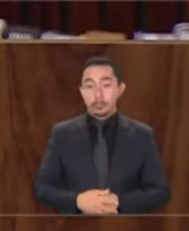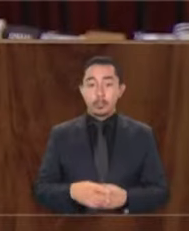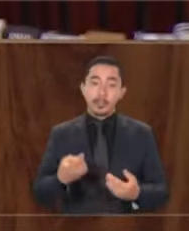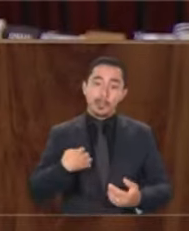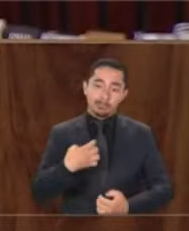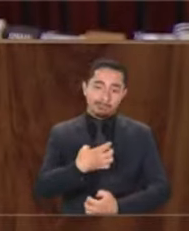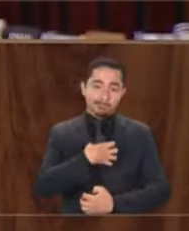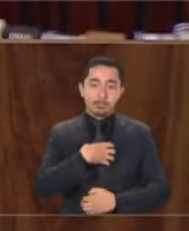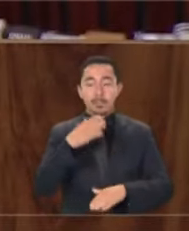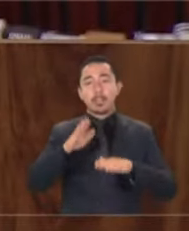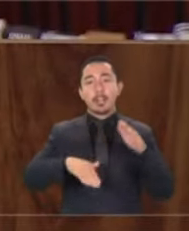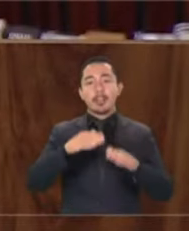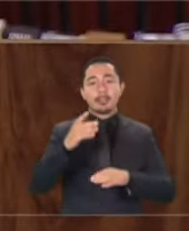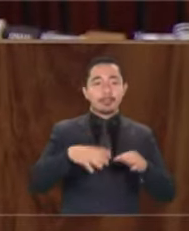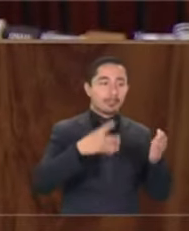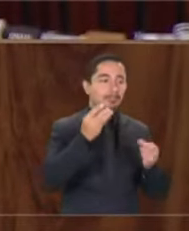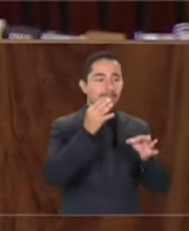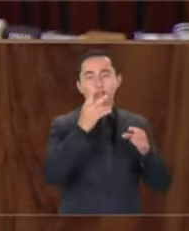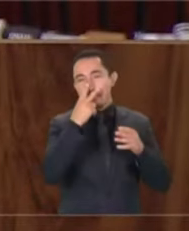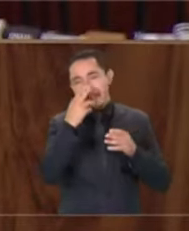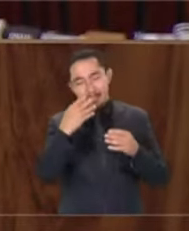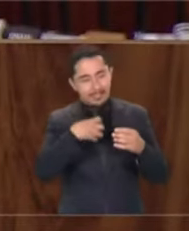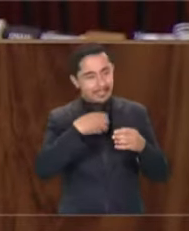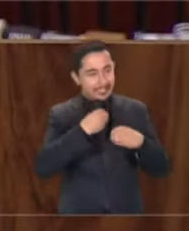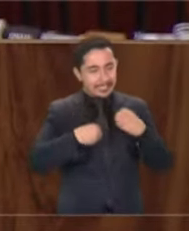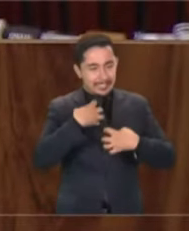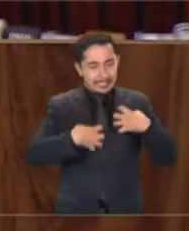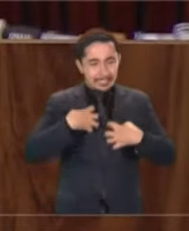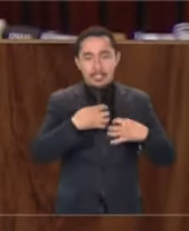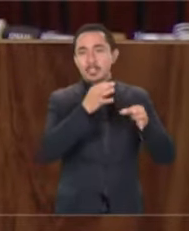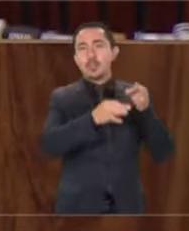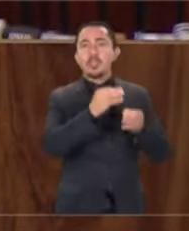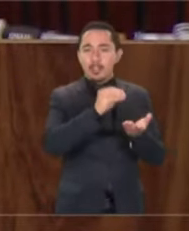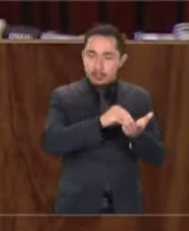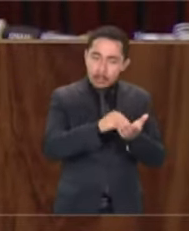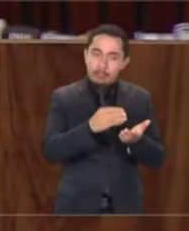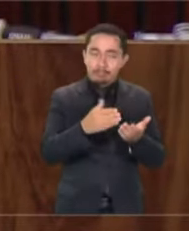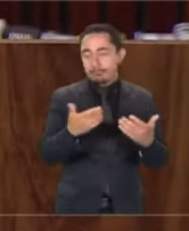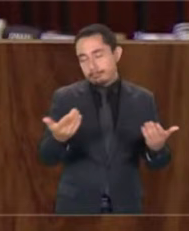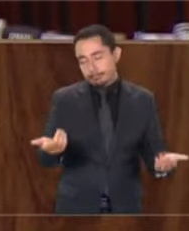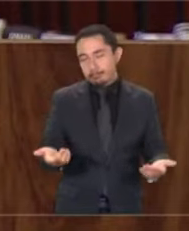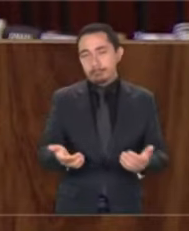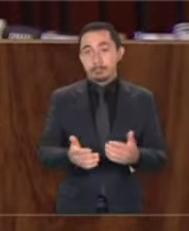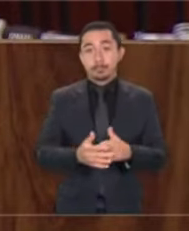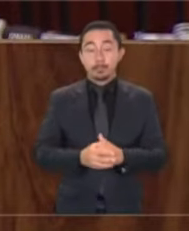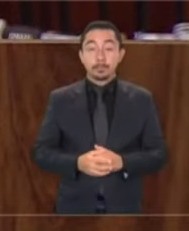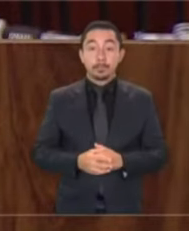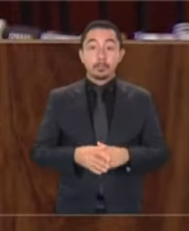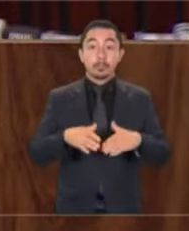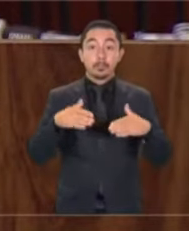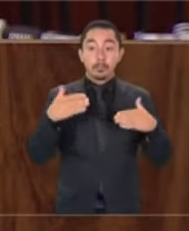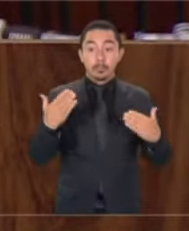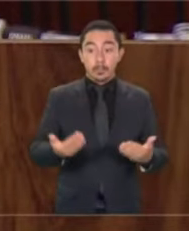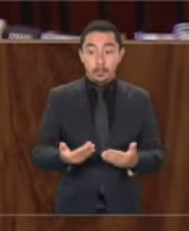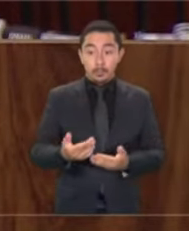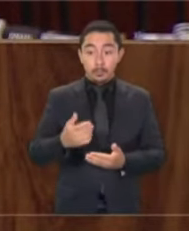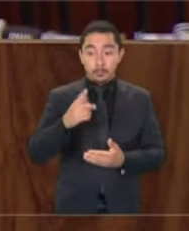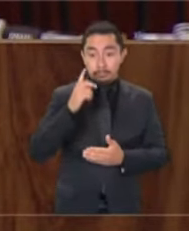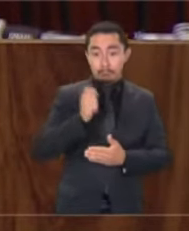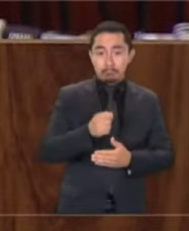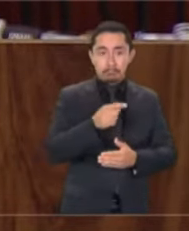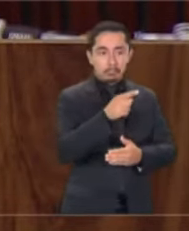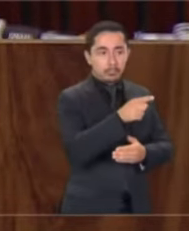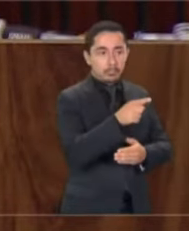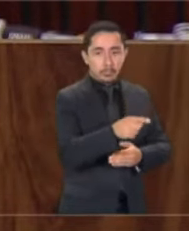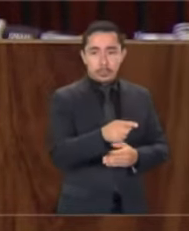também, muito injustiçados em alguns momentos. Não houve imputação de fato